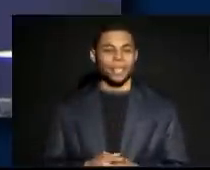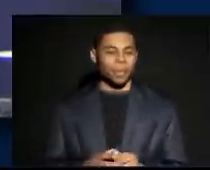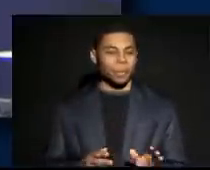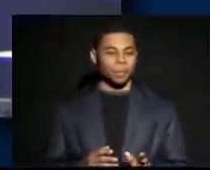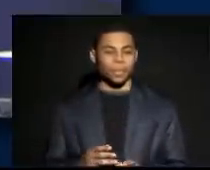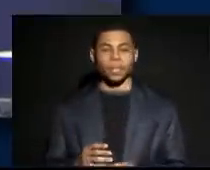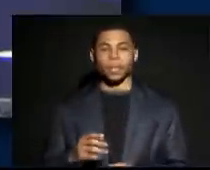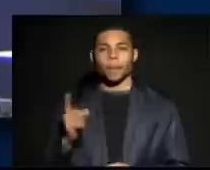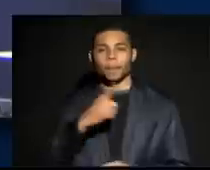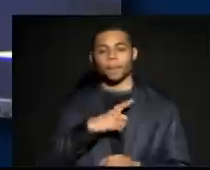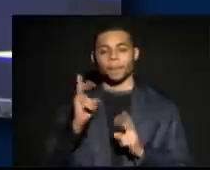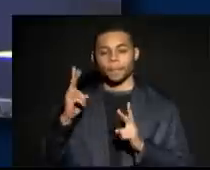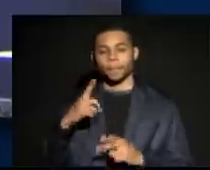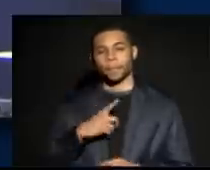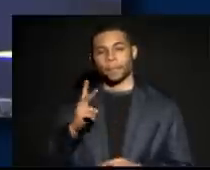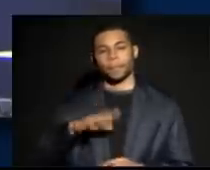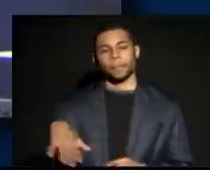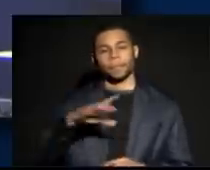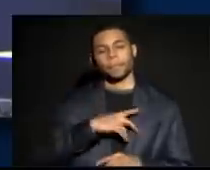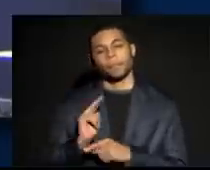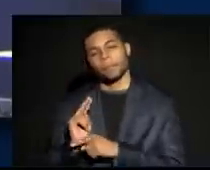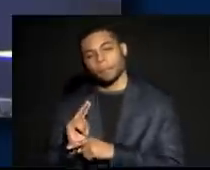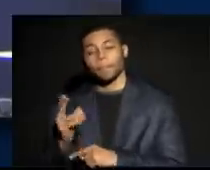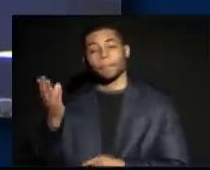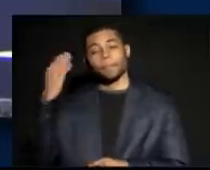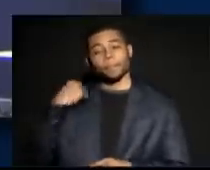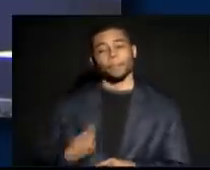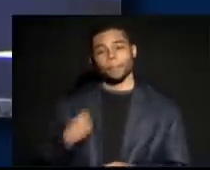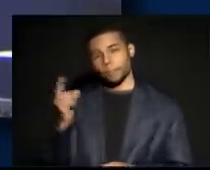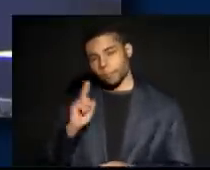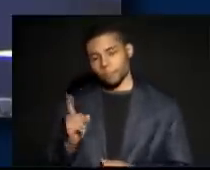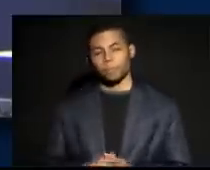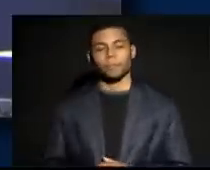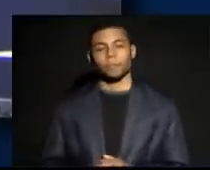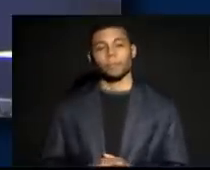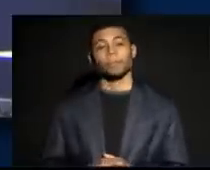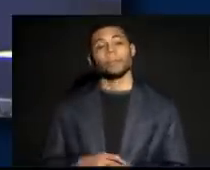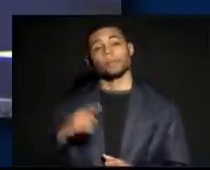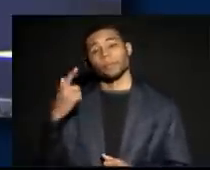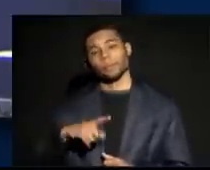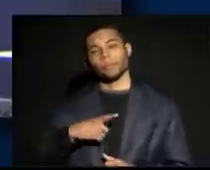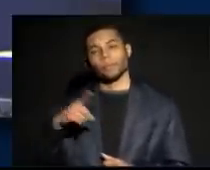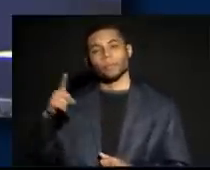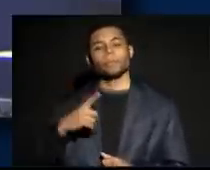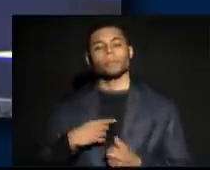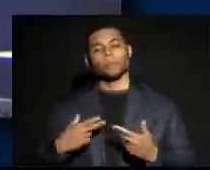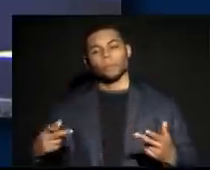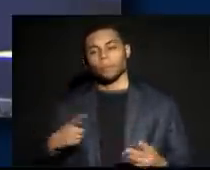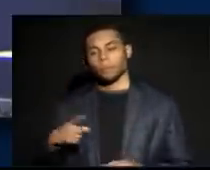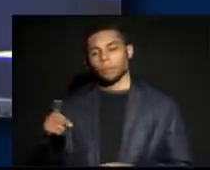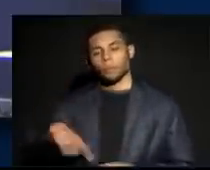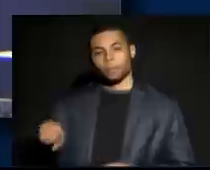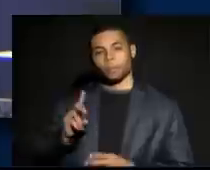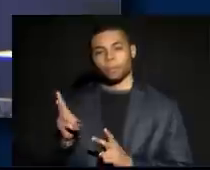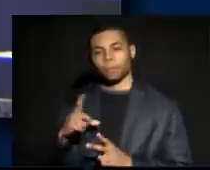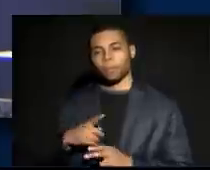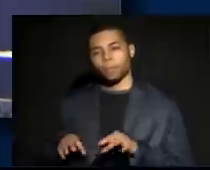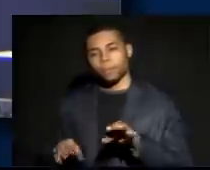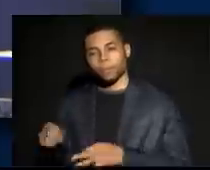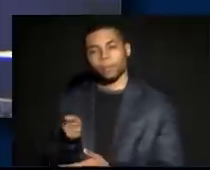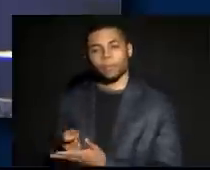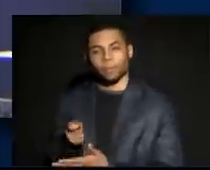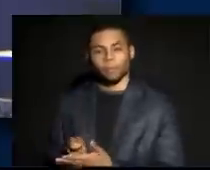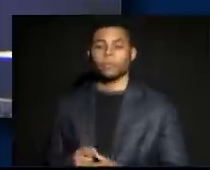for ver assim a gente tem agora uma caducidade medidas Provisórias que não existe antigamente emendas parlamentares individuais de bancada de